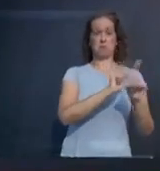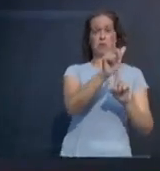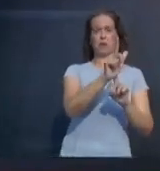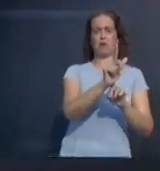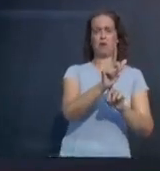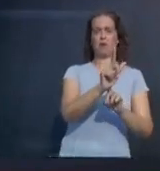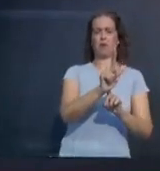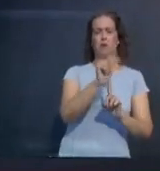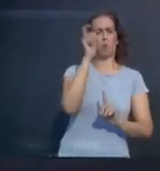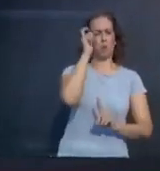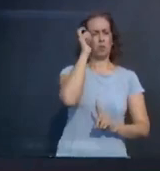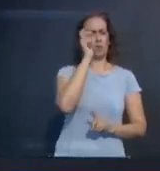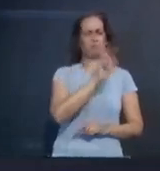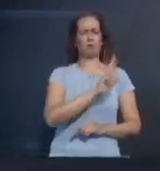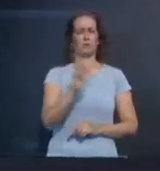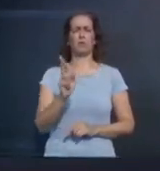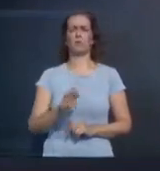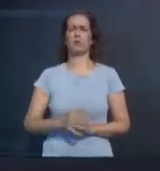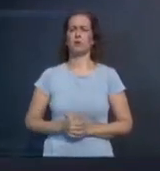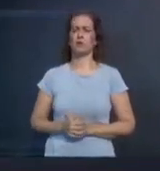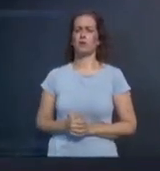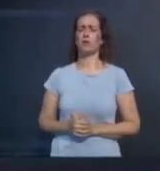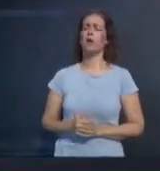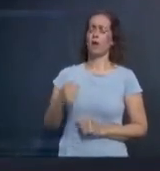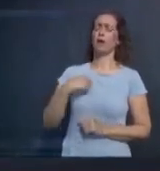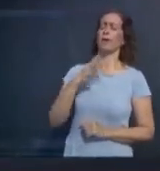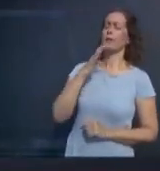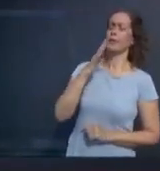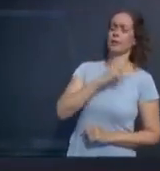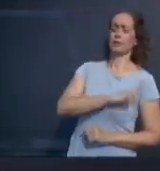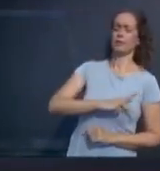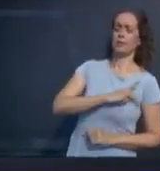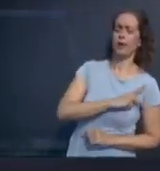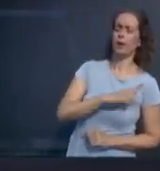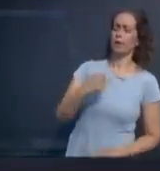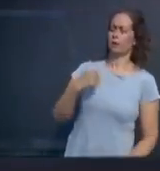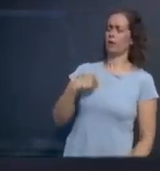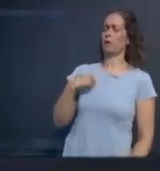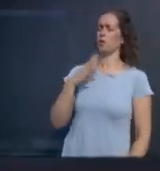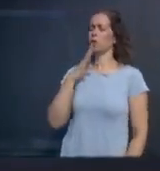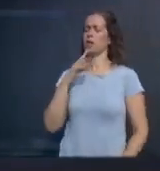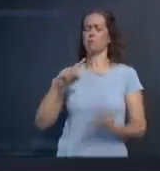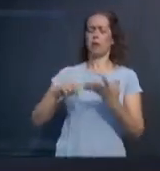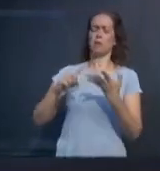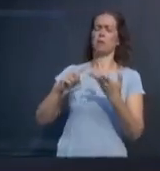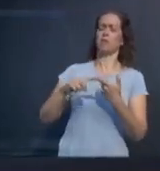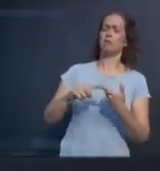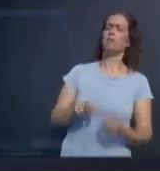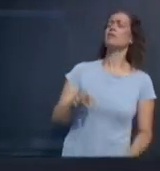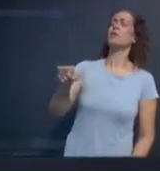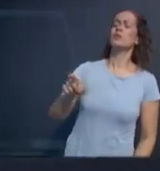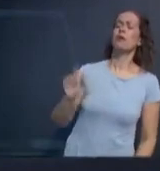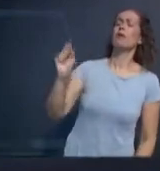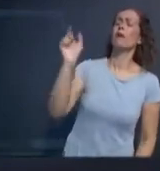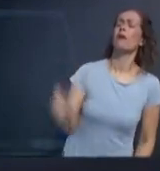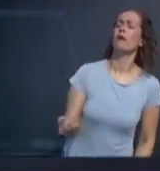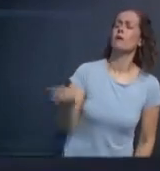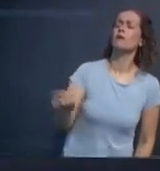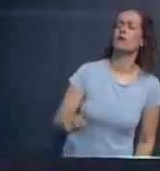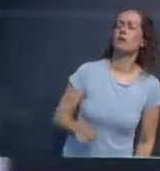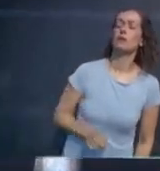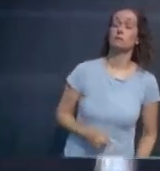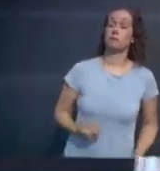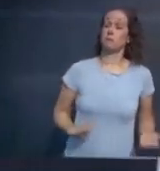você? E o demônio pulou nele e quebrou o pau, arrebentou ele. Porque ele